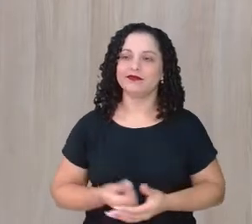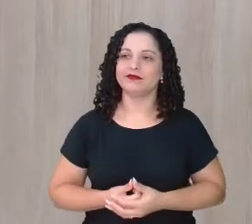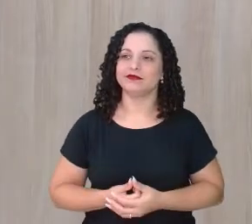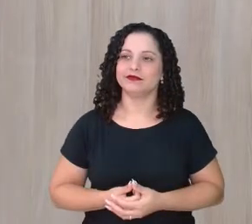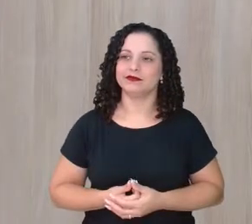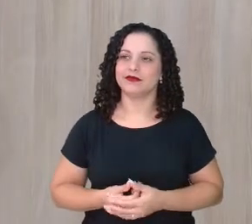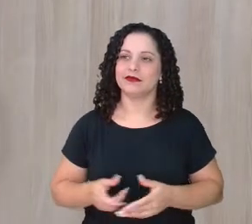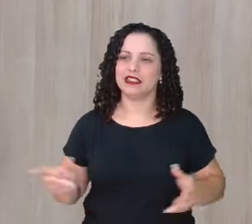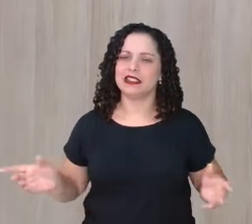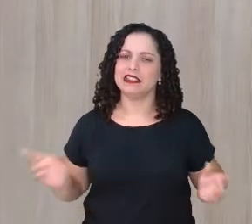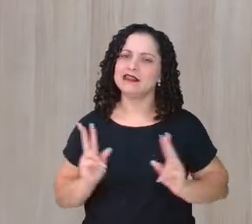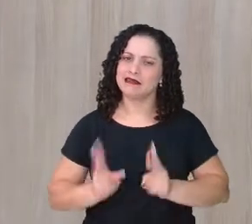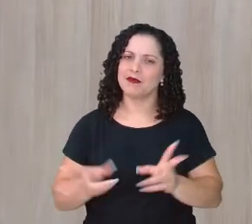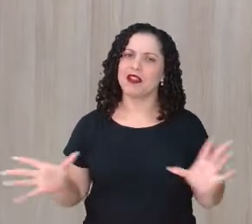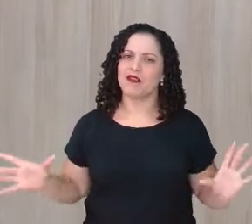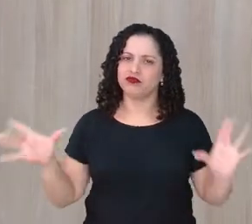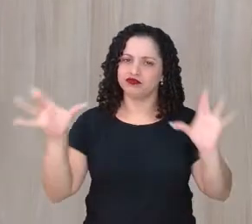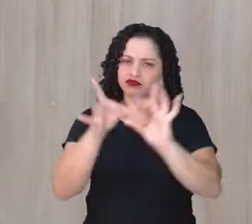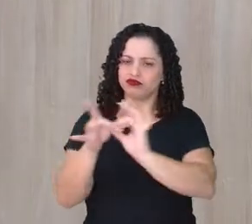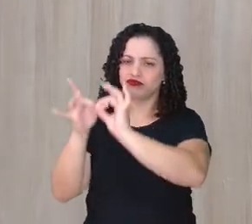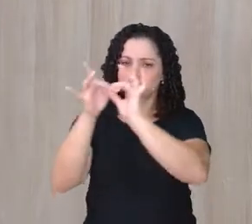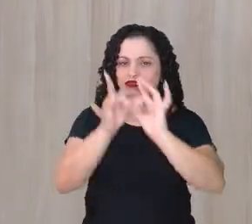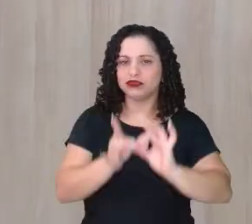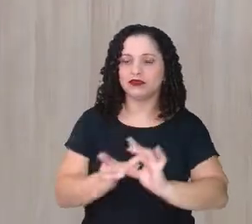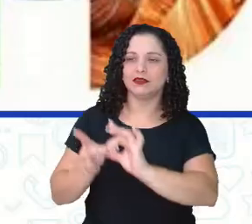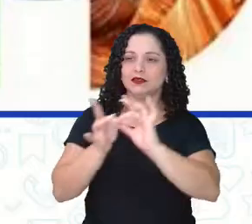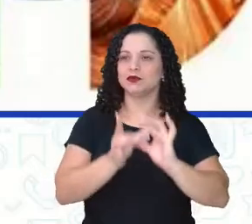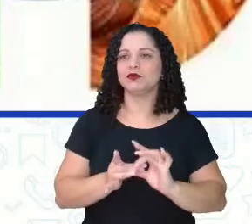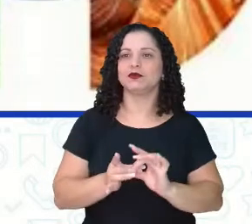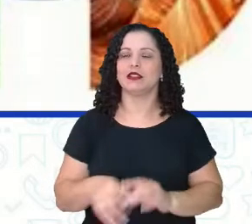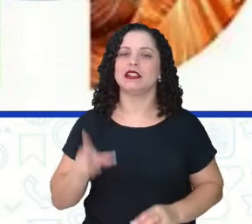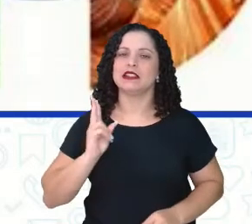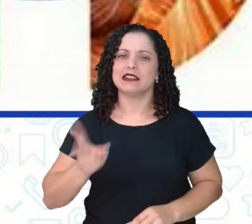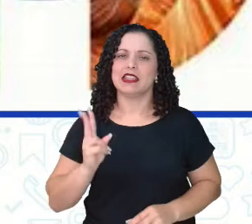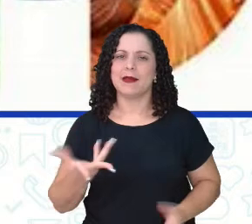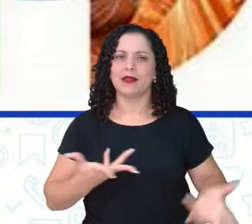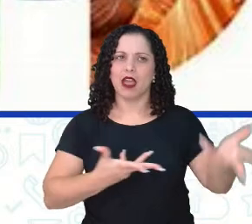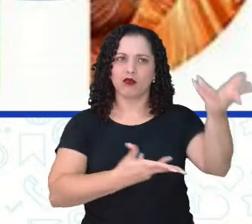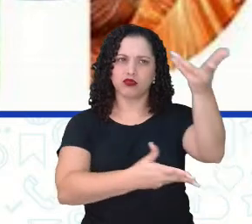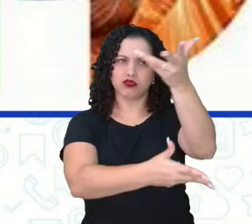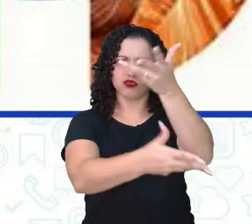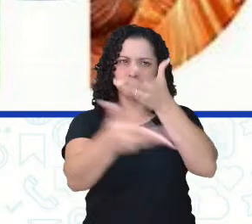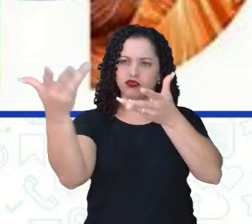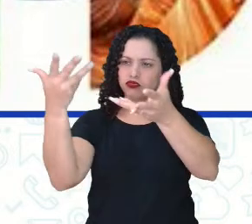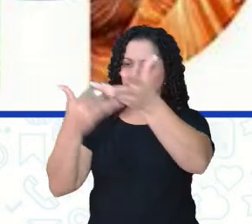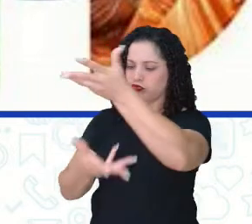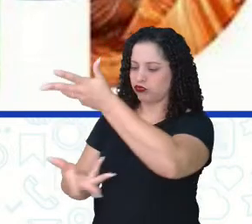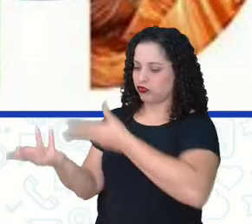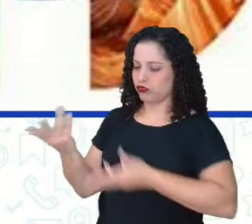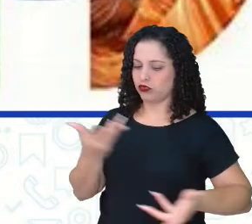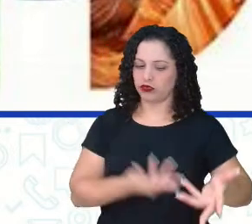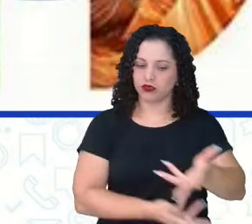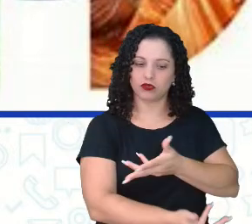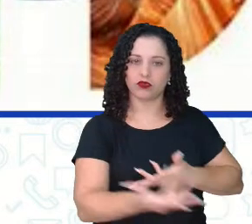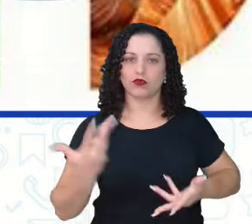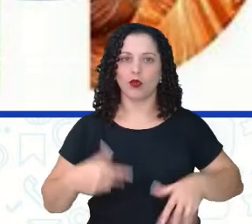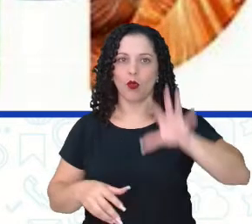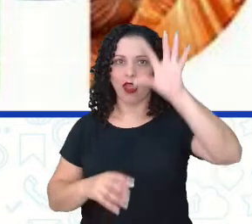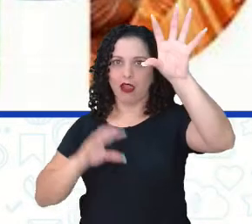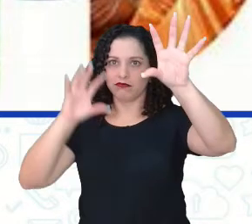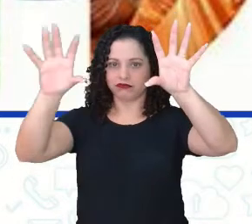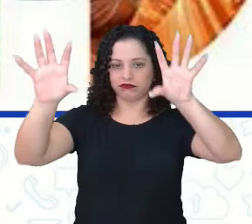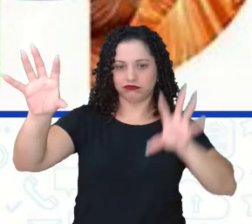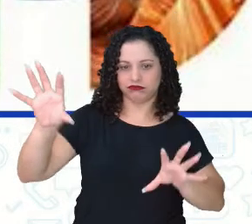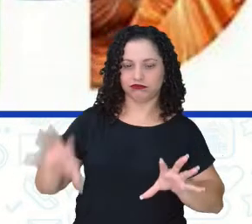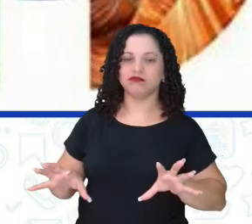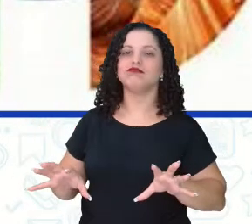está cuidando do outro, né? Um está se relacionando com o outro. Por isso que diz que uma esfera ajuda